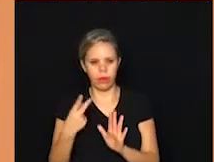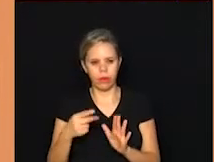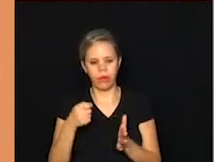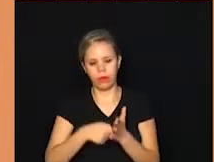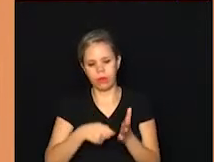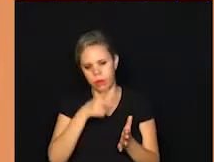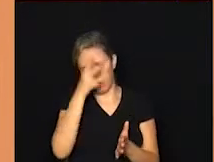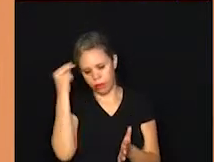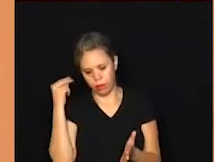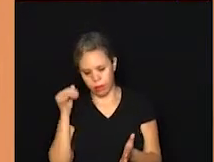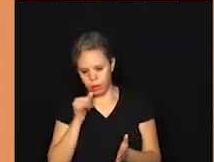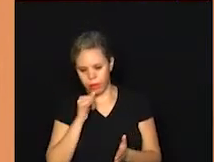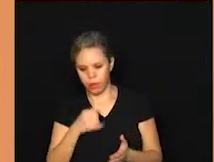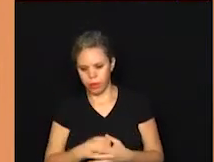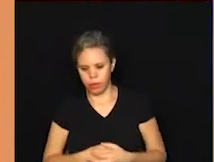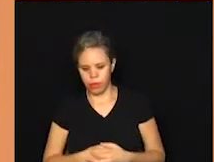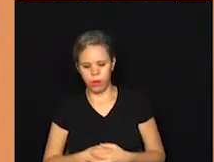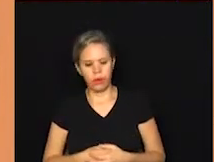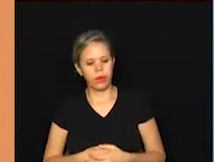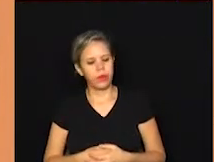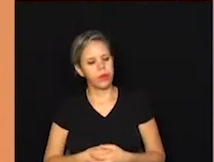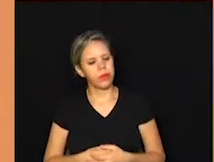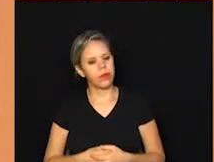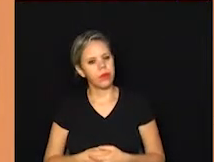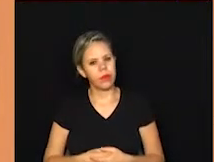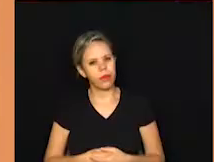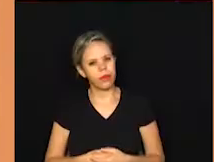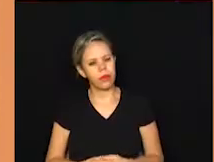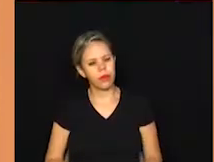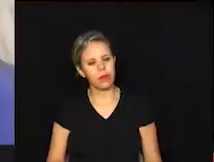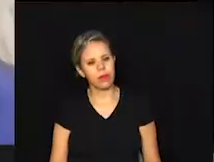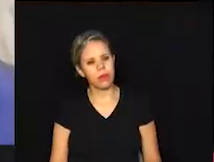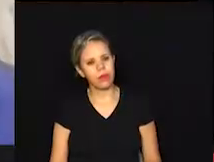públicas. Doutor Tagino.